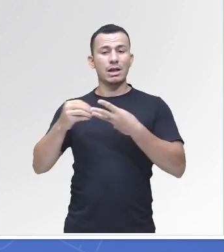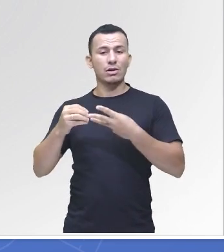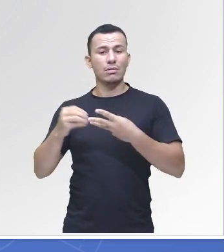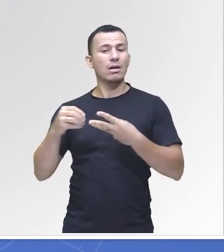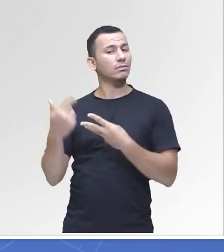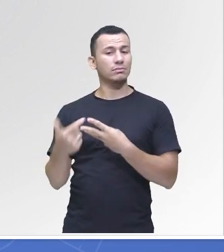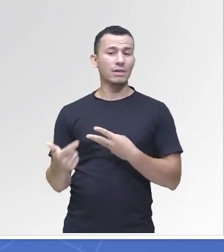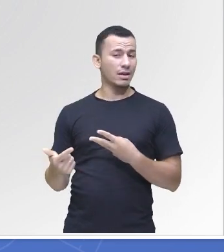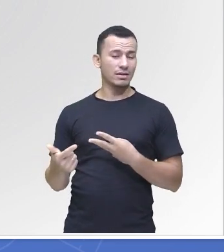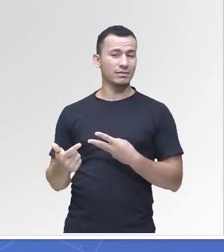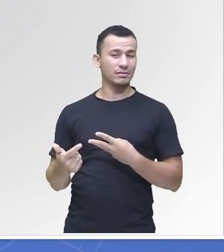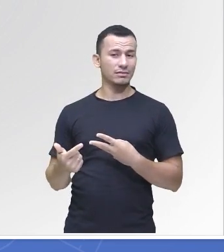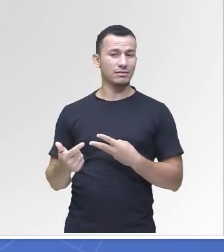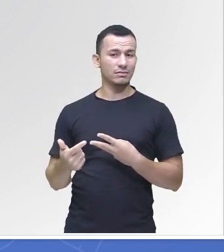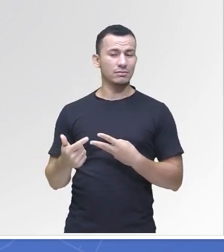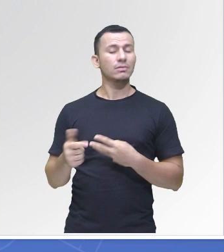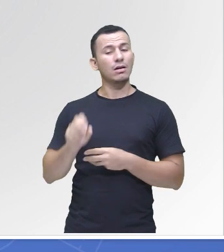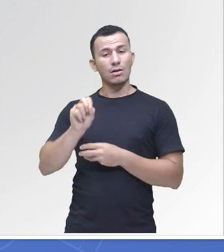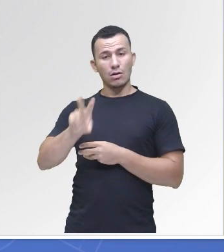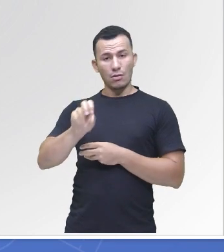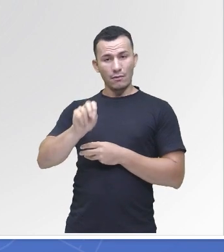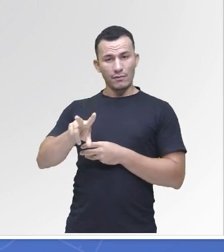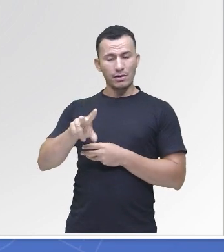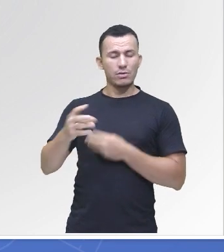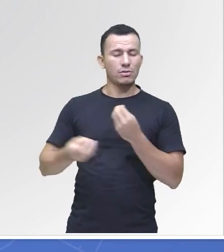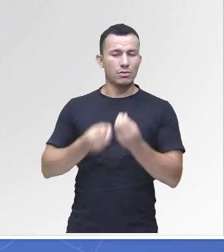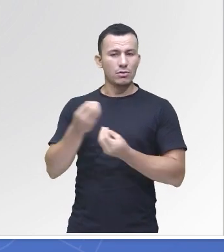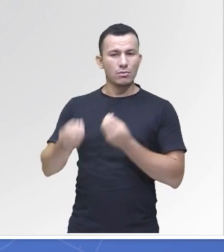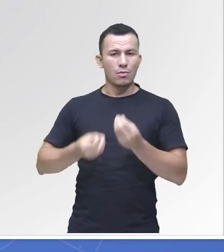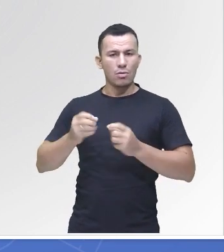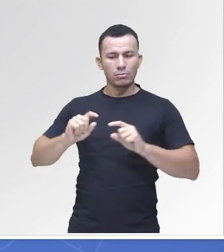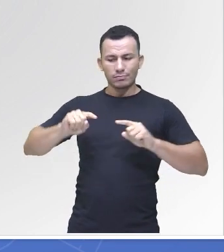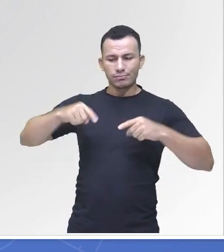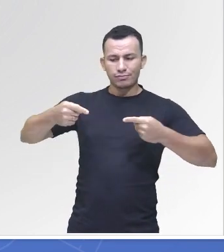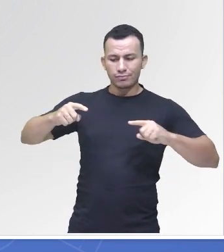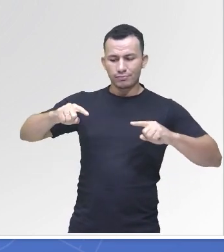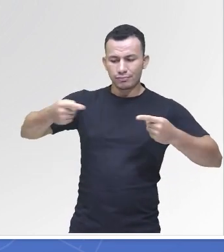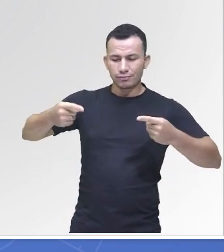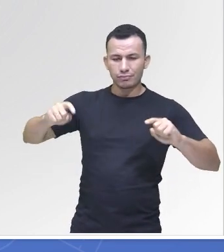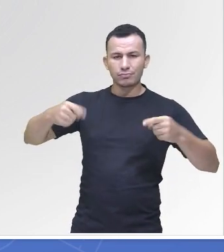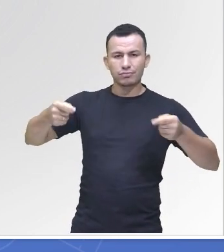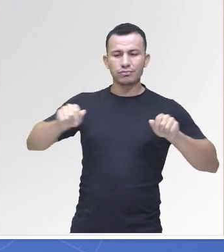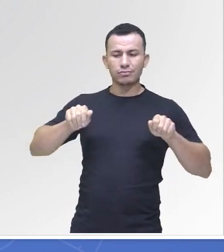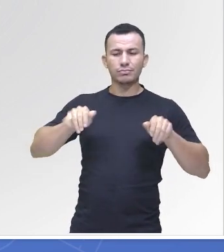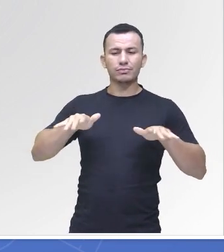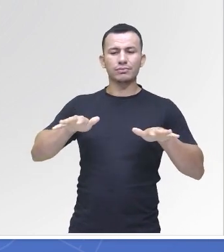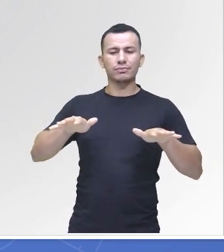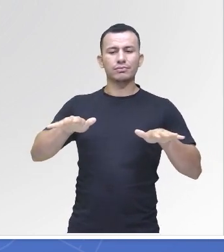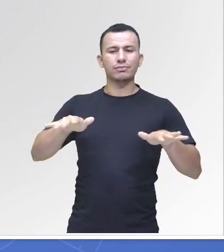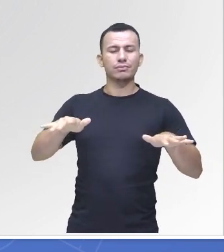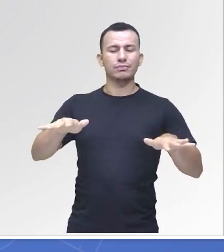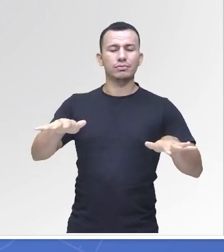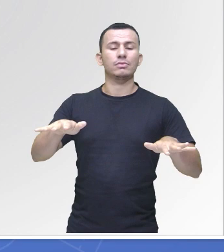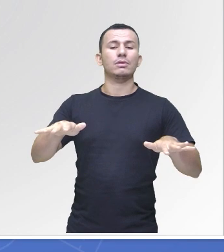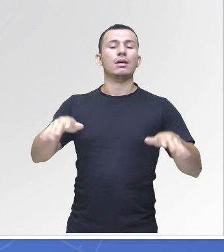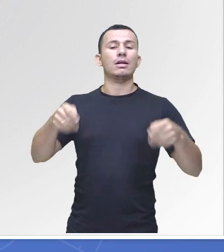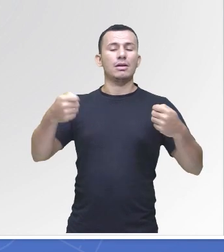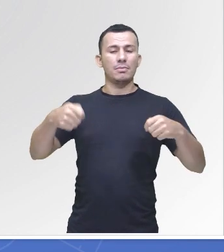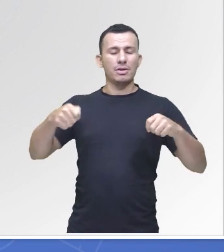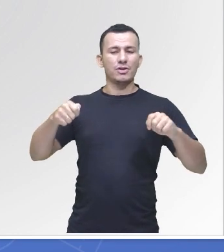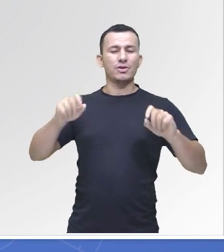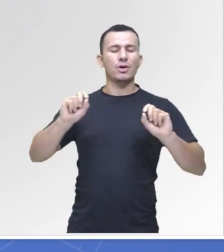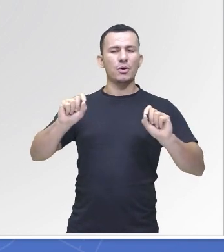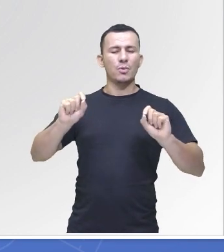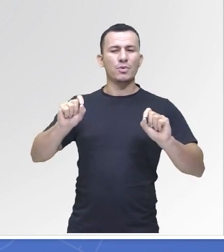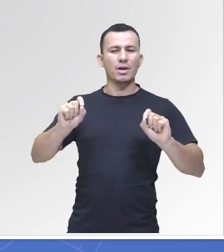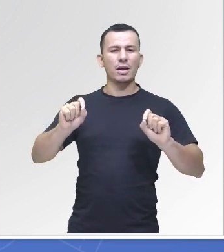tá? Então, eles, para conseguir ali se reproduzir, se multiplicar, eles precisam